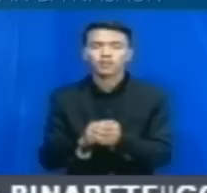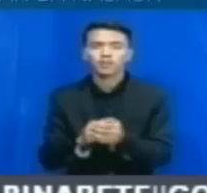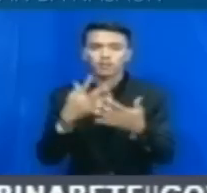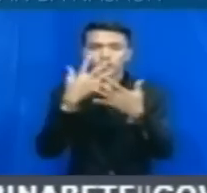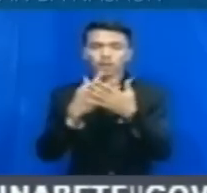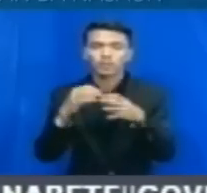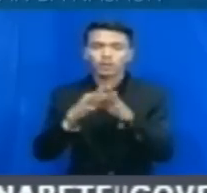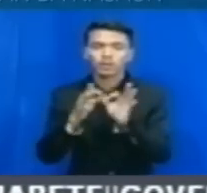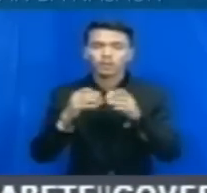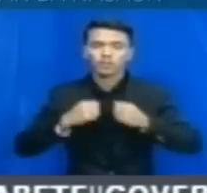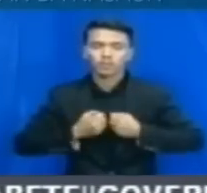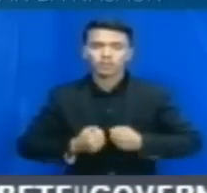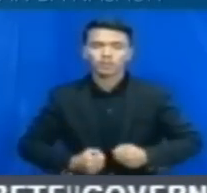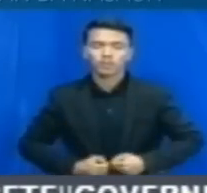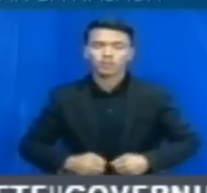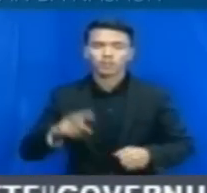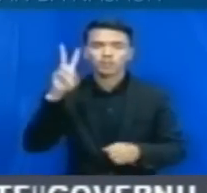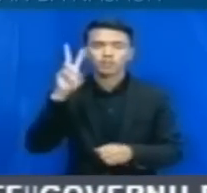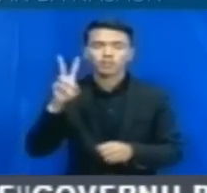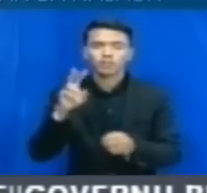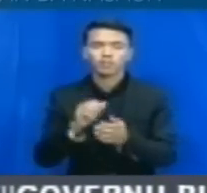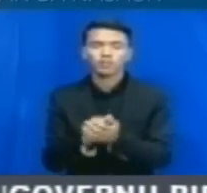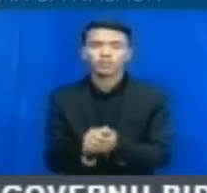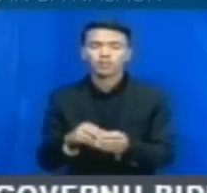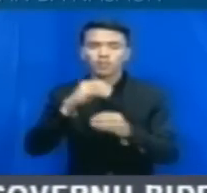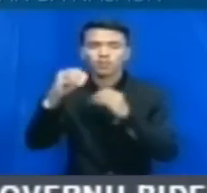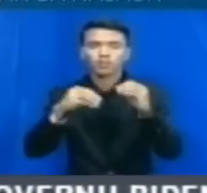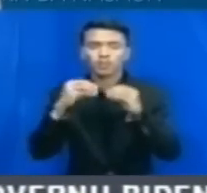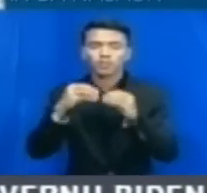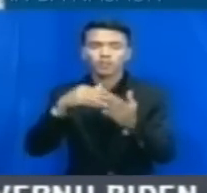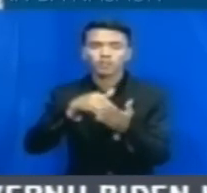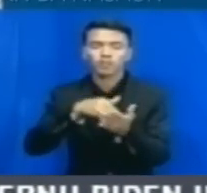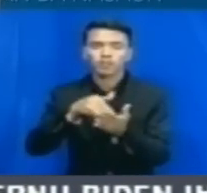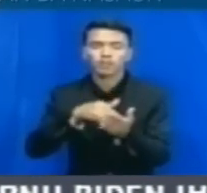condição ne primeiro segundo ne la segundo quando ba fraqueza